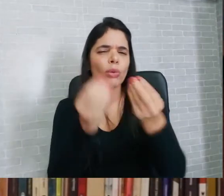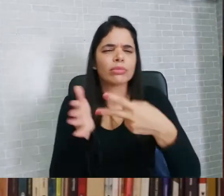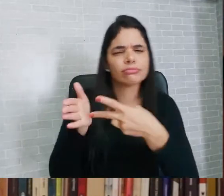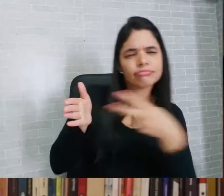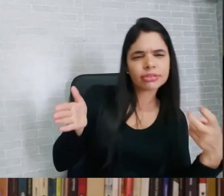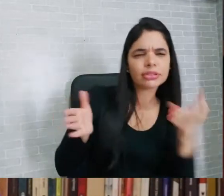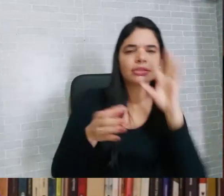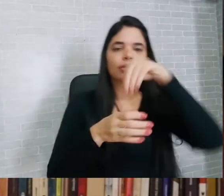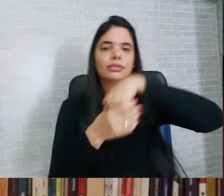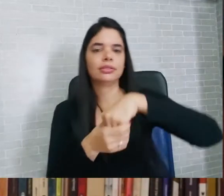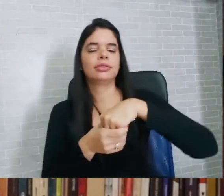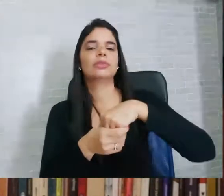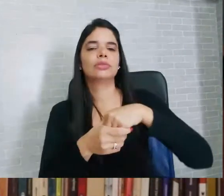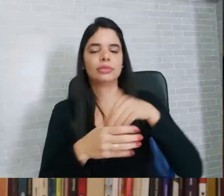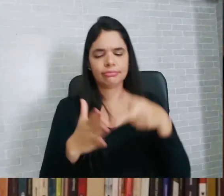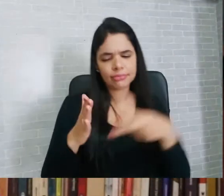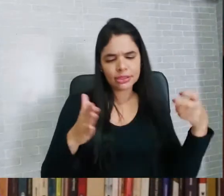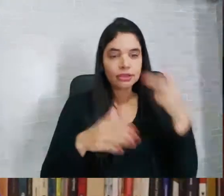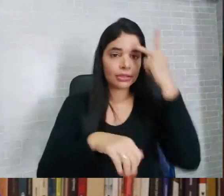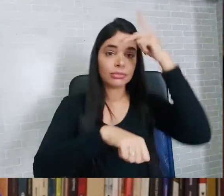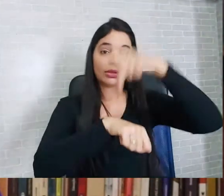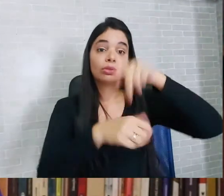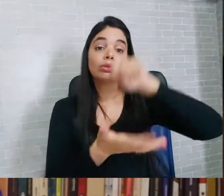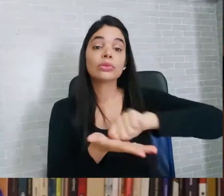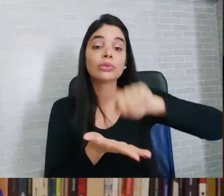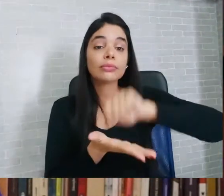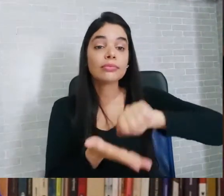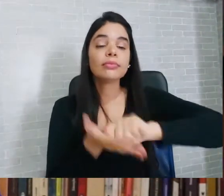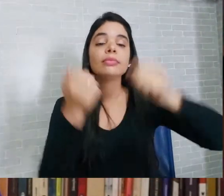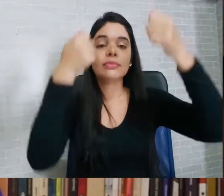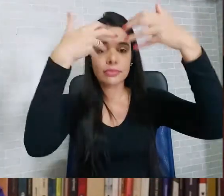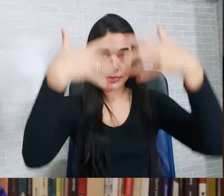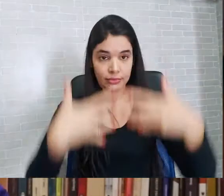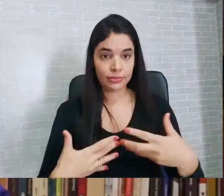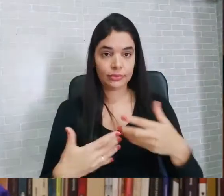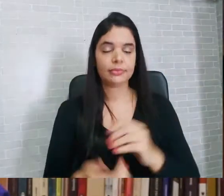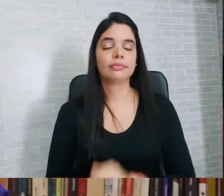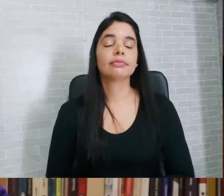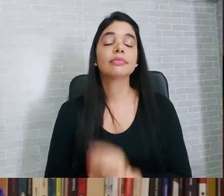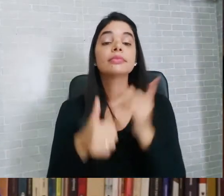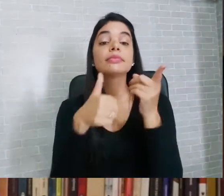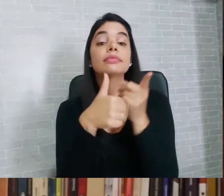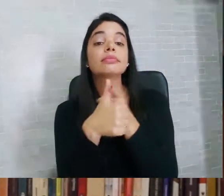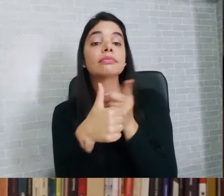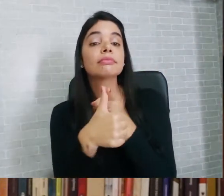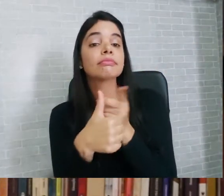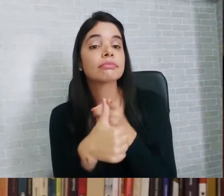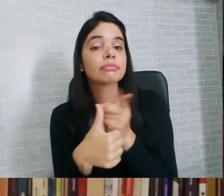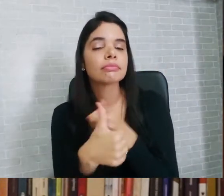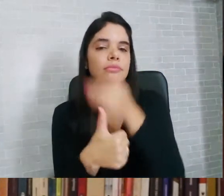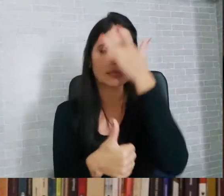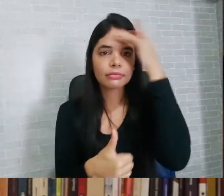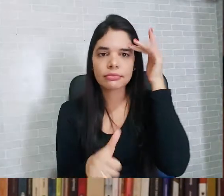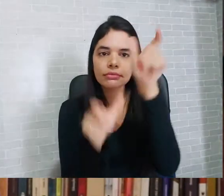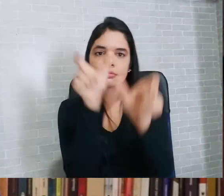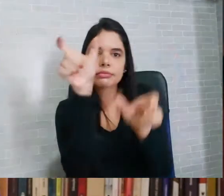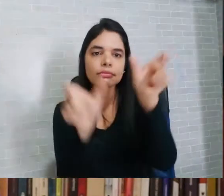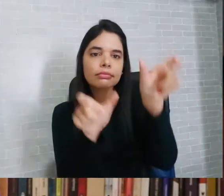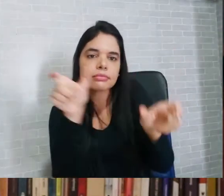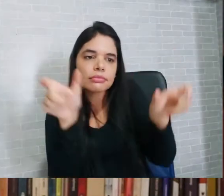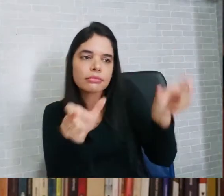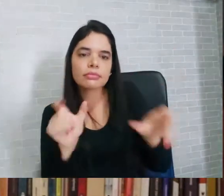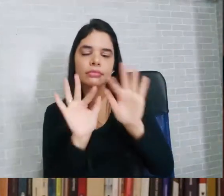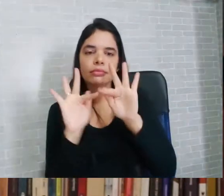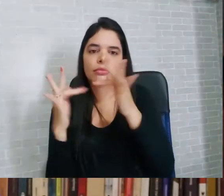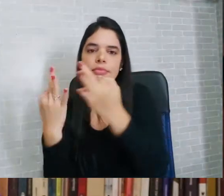Francesa em 6 casos? E aí ele define da seguinte forma. O primeiro caso seriam pessoas oriundas de